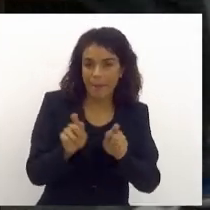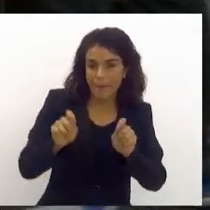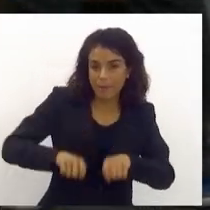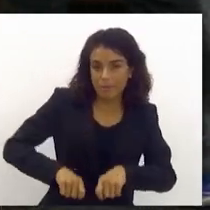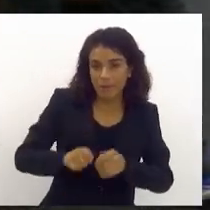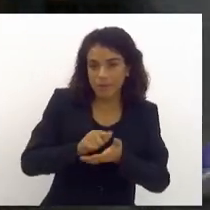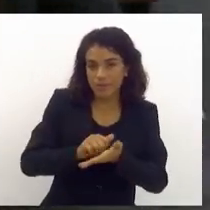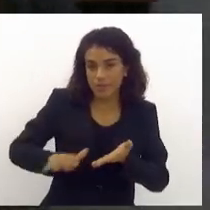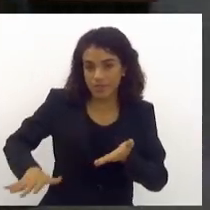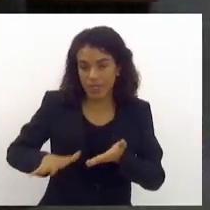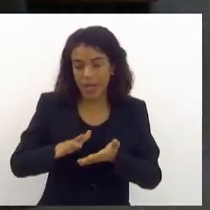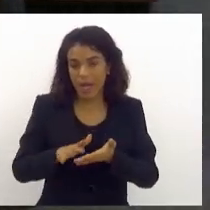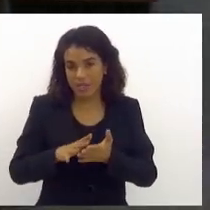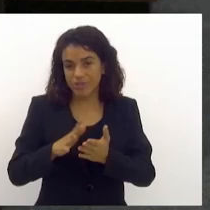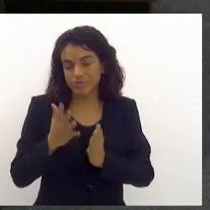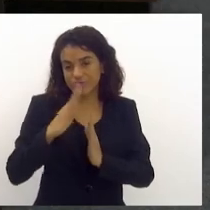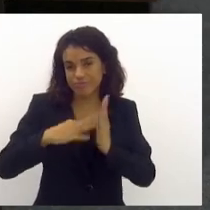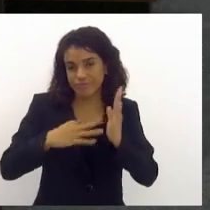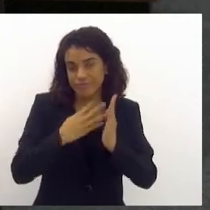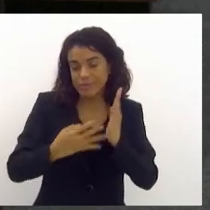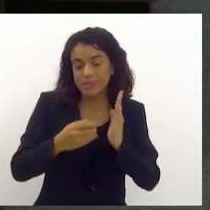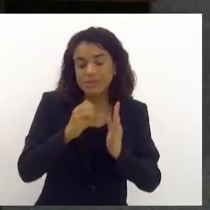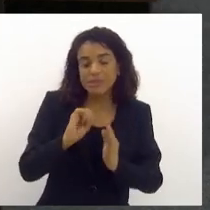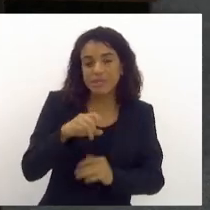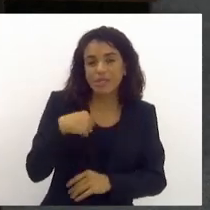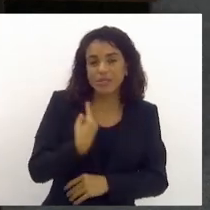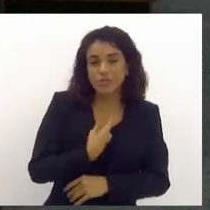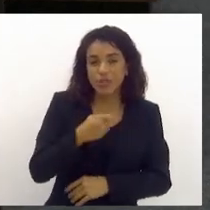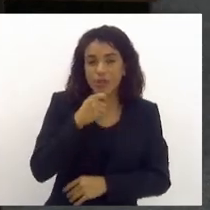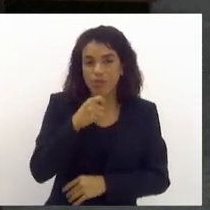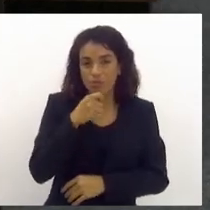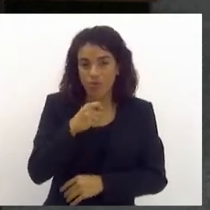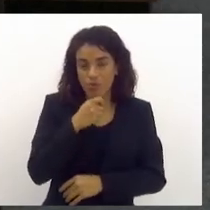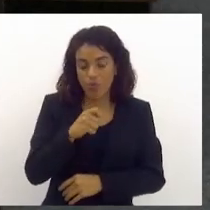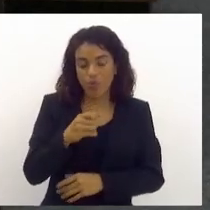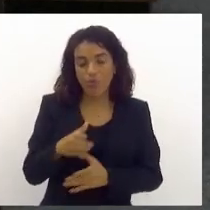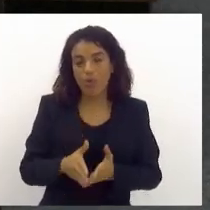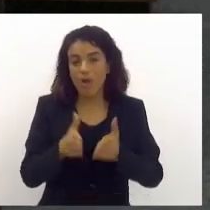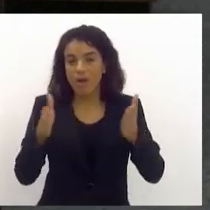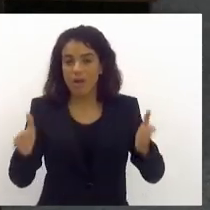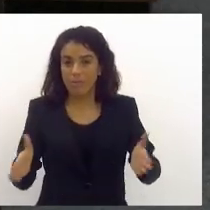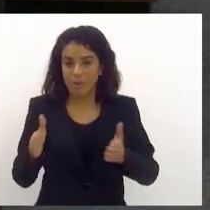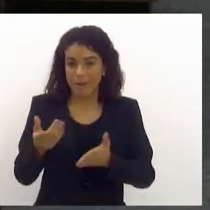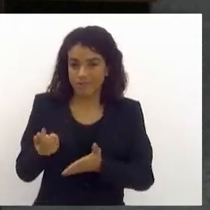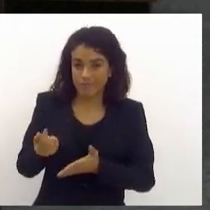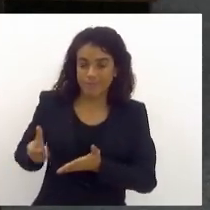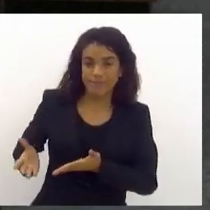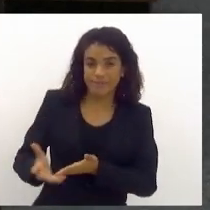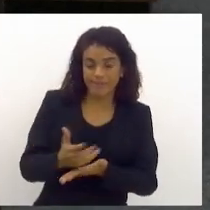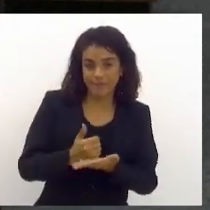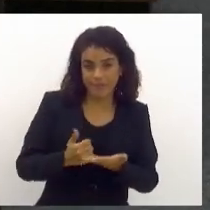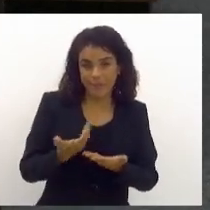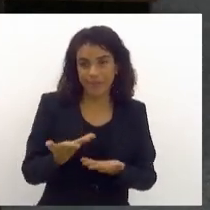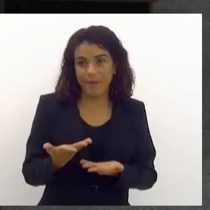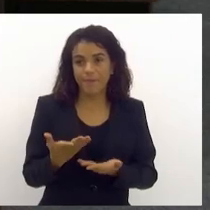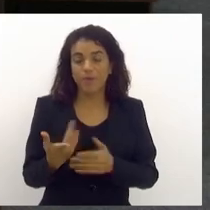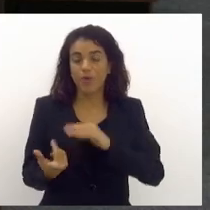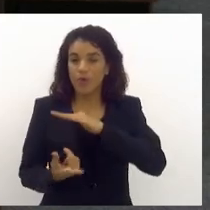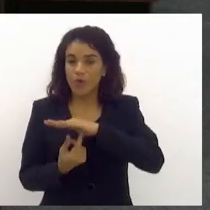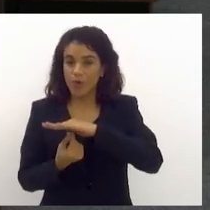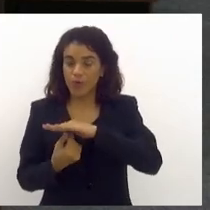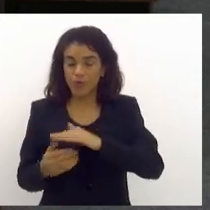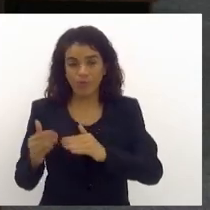de gastos da receita se a gente não ampliar a recepção das receitas. E o Fundo Soberano é essa perspectiva